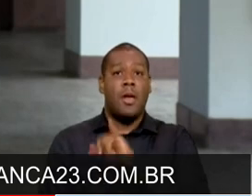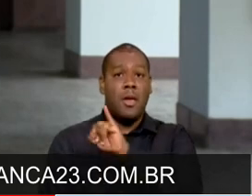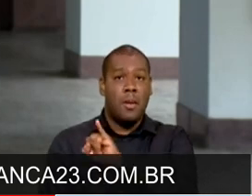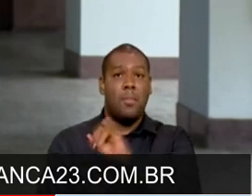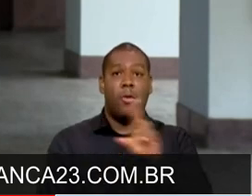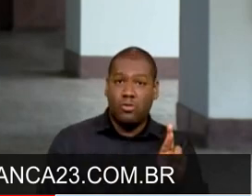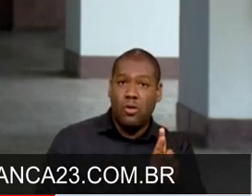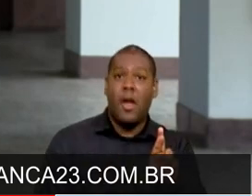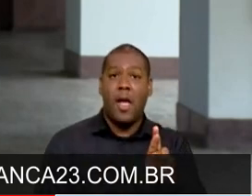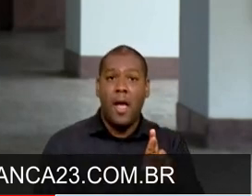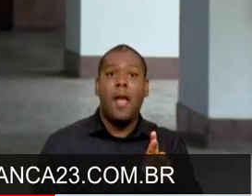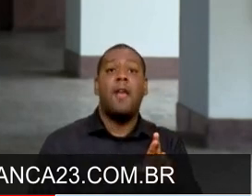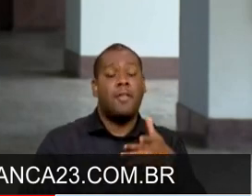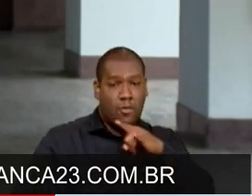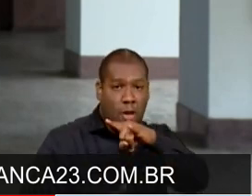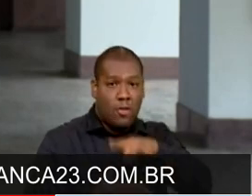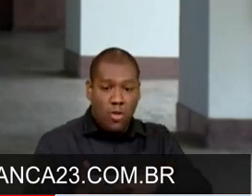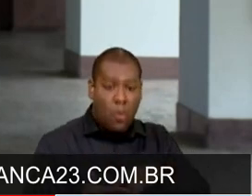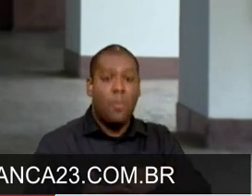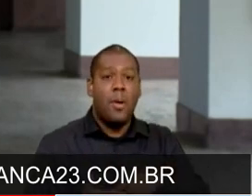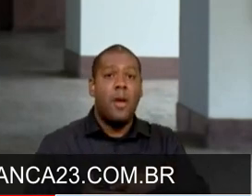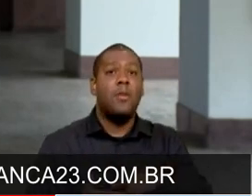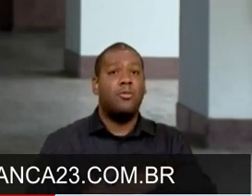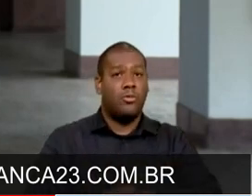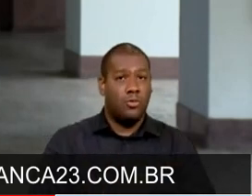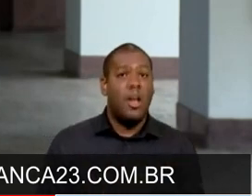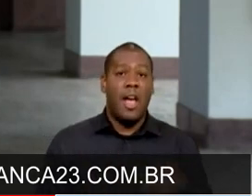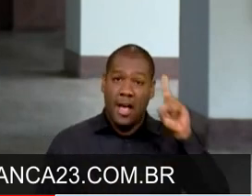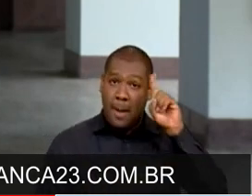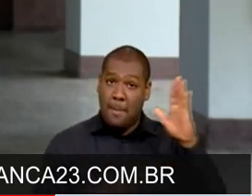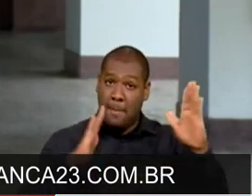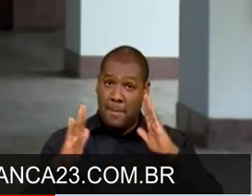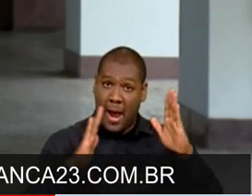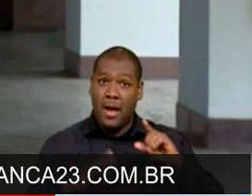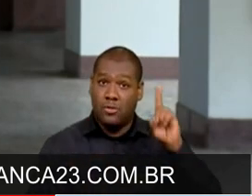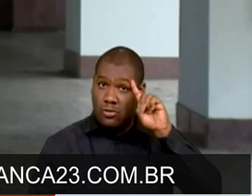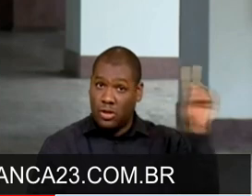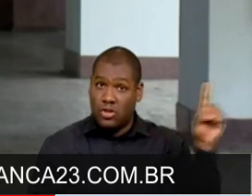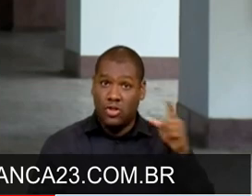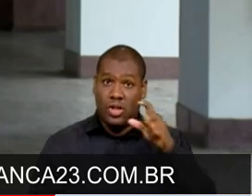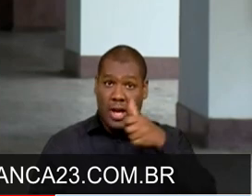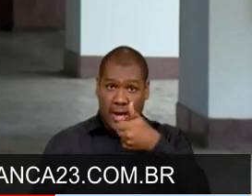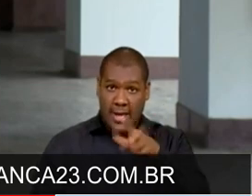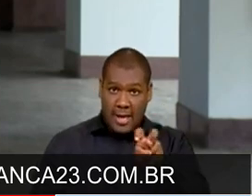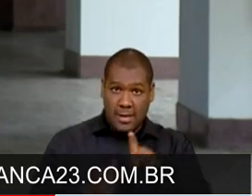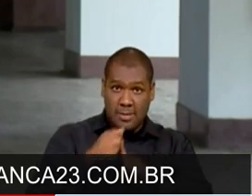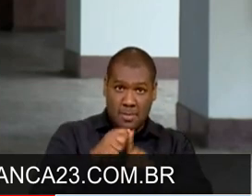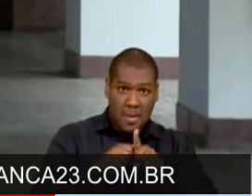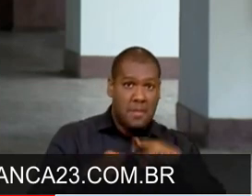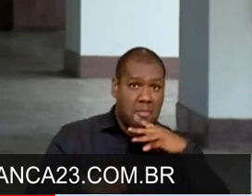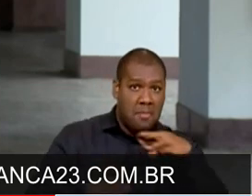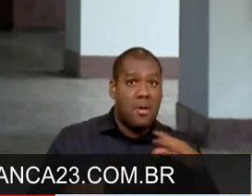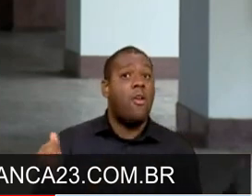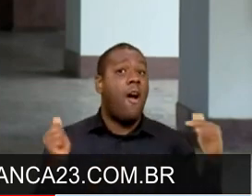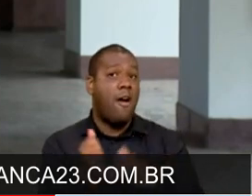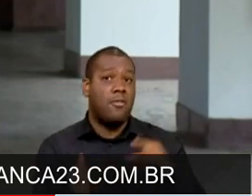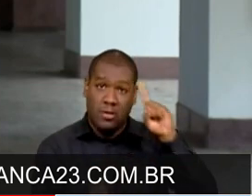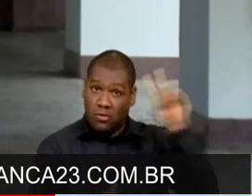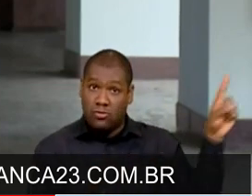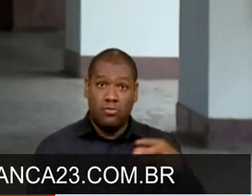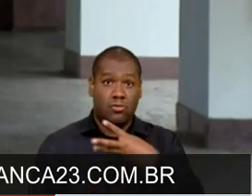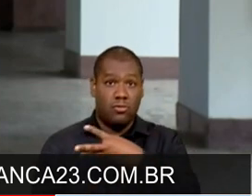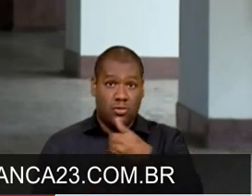ao exercício de 2023 vai de 15 de março a 31 de maio. O contribuinte que já entregou em